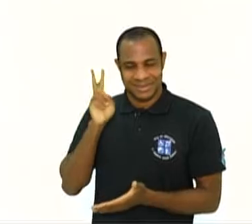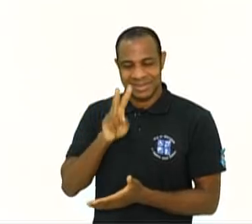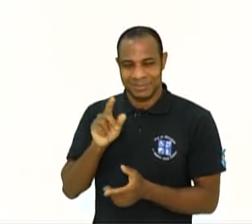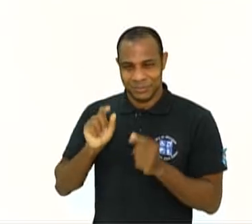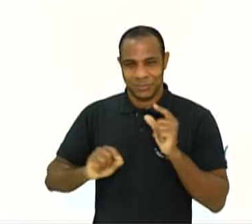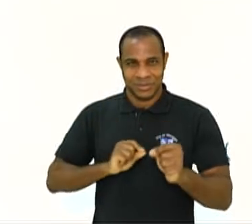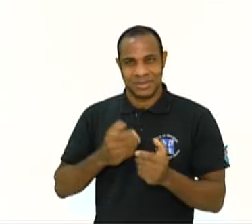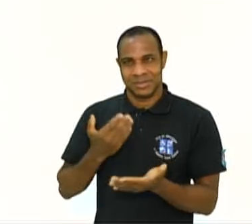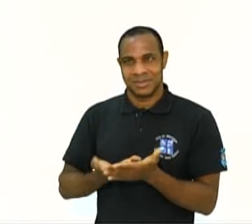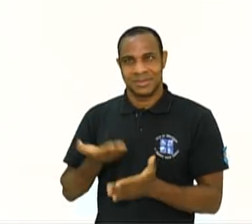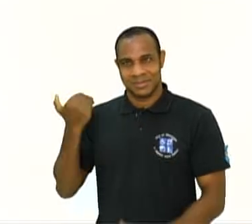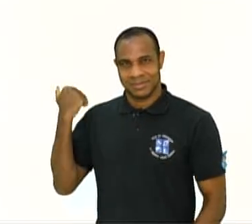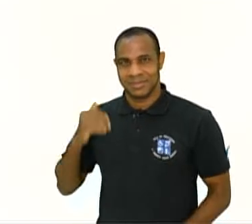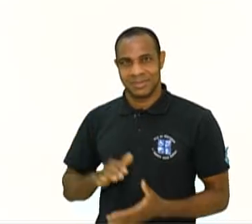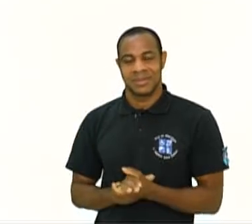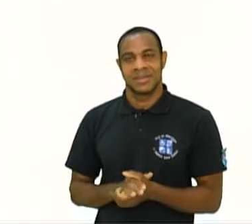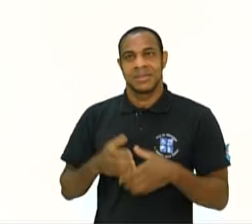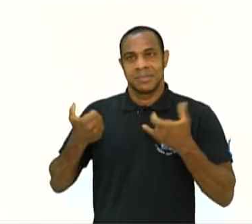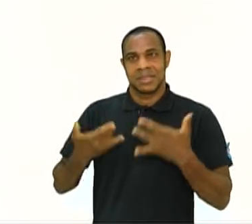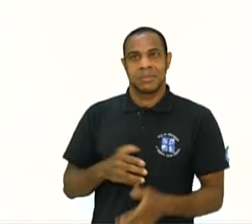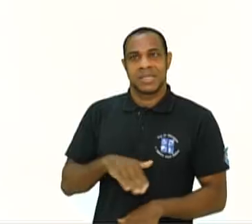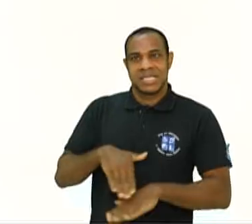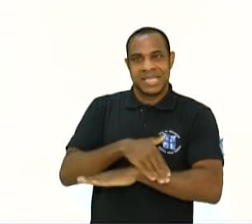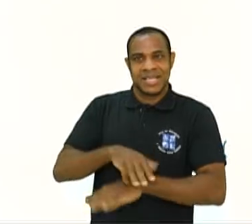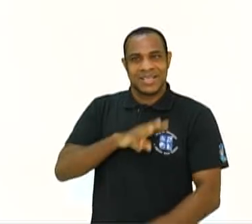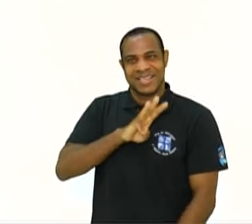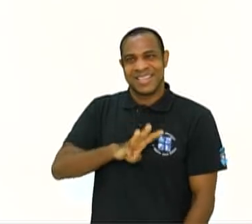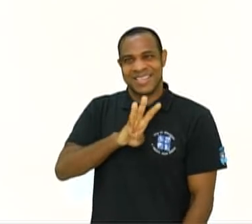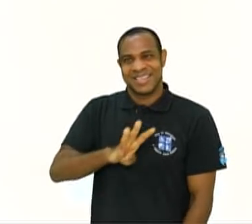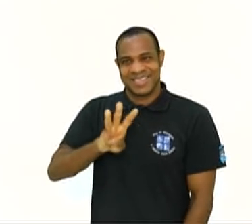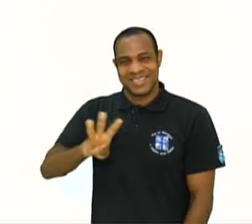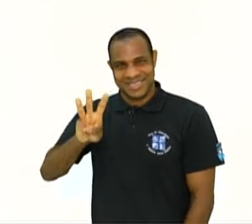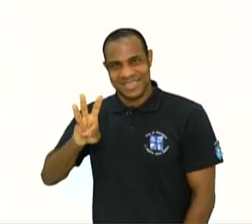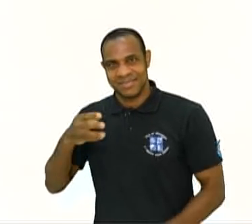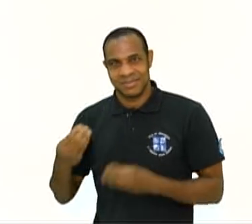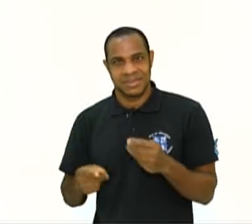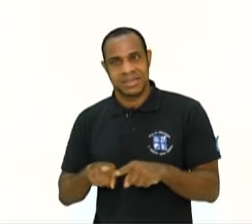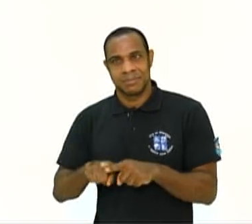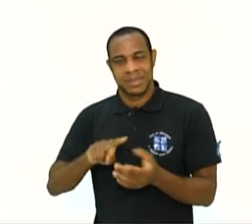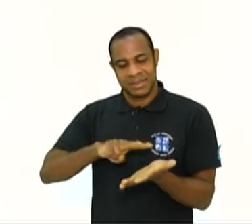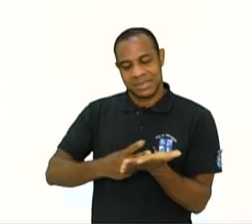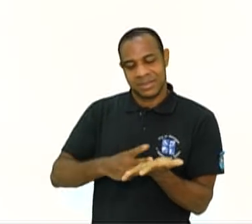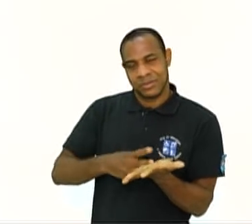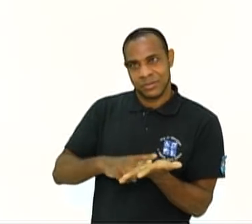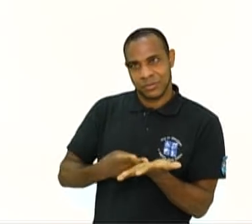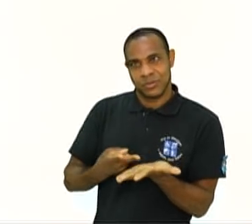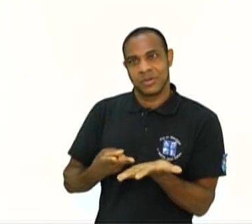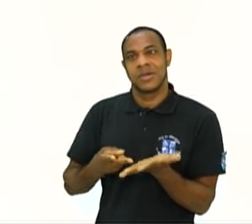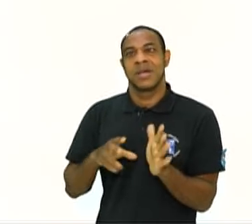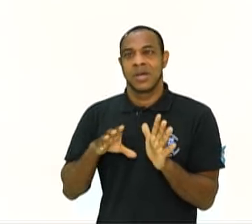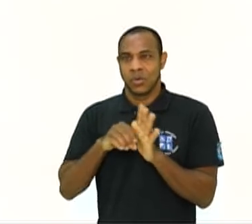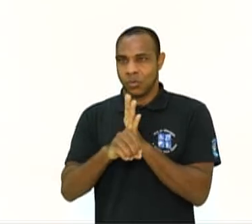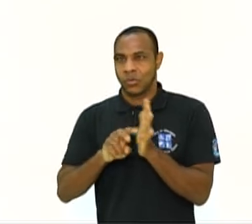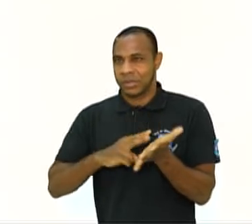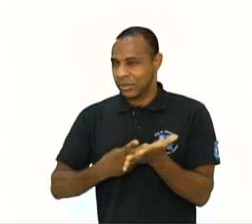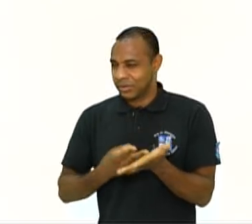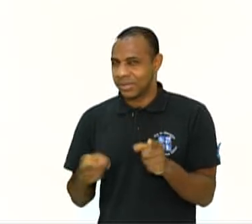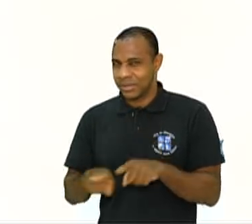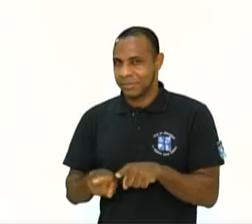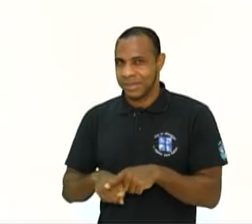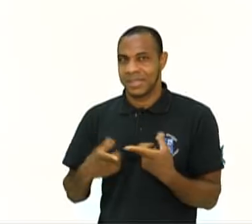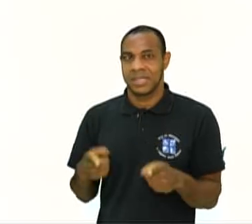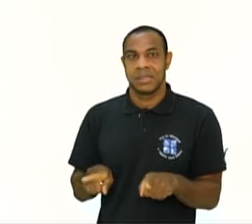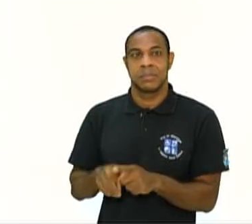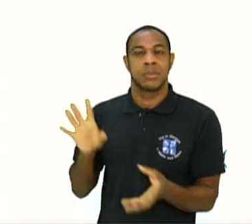passada? Nós estudamos o website, falamos sobre o tradutor online, que é o Google Translate, e fizemos também